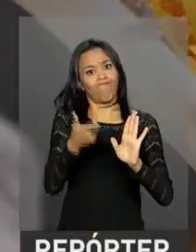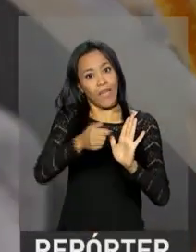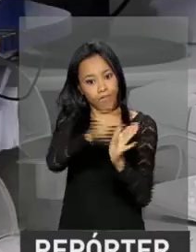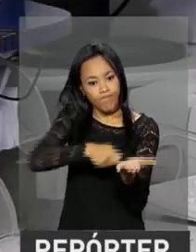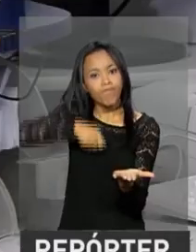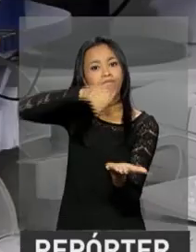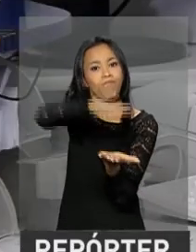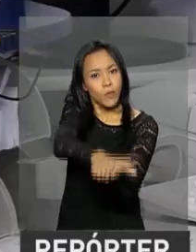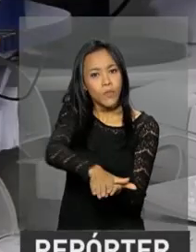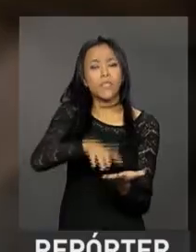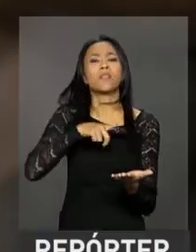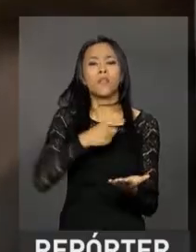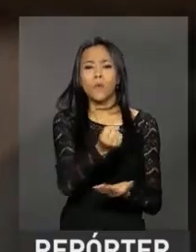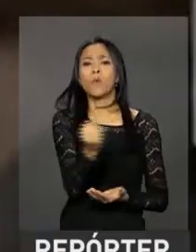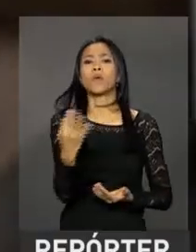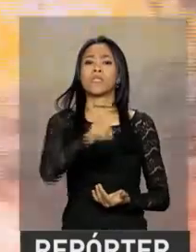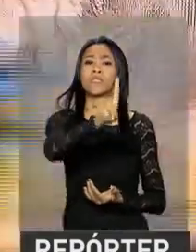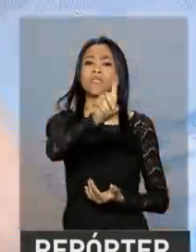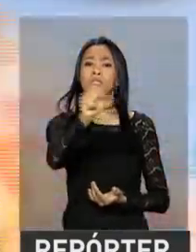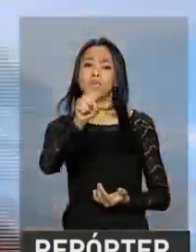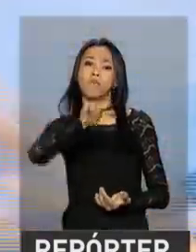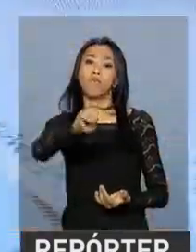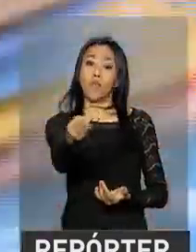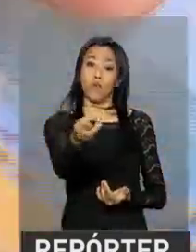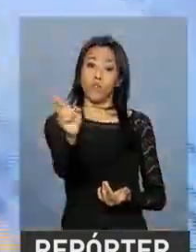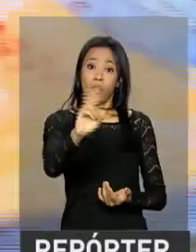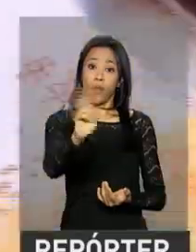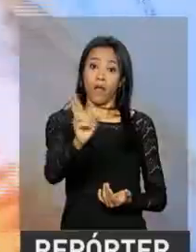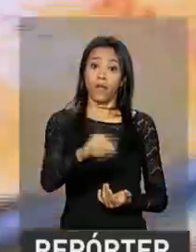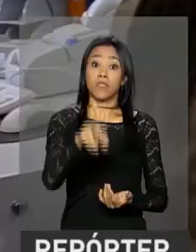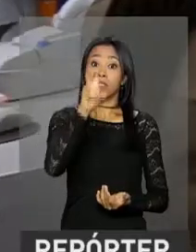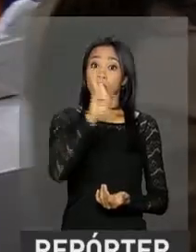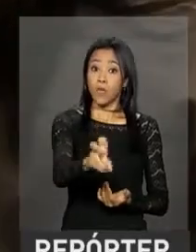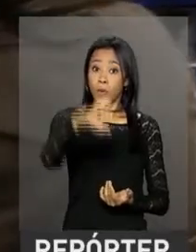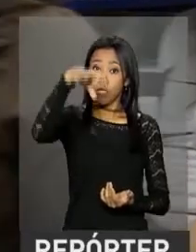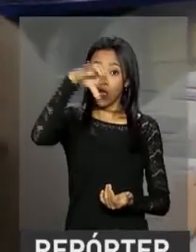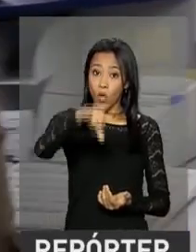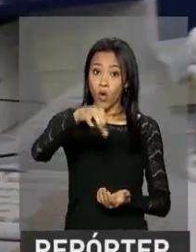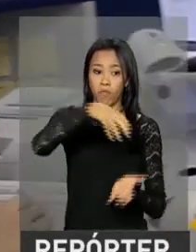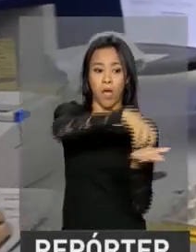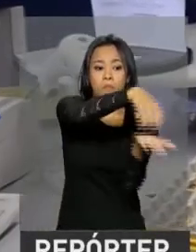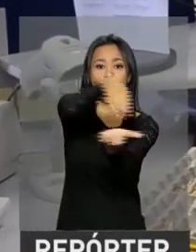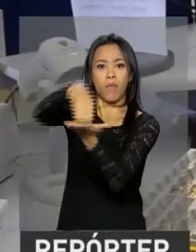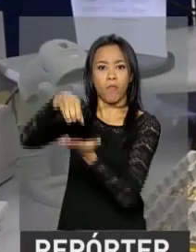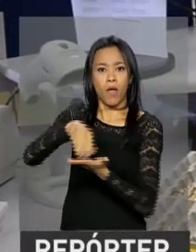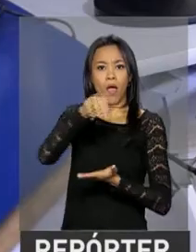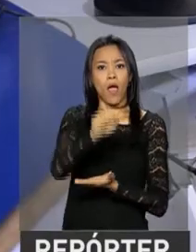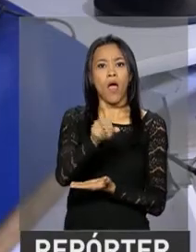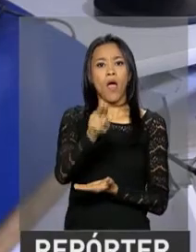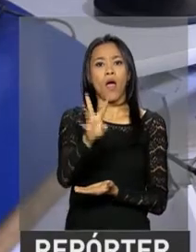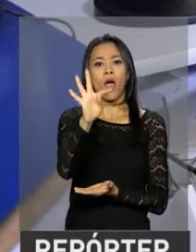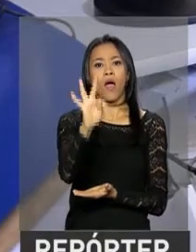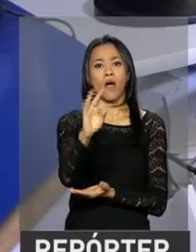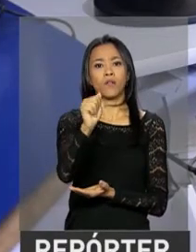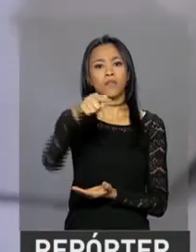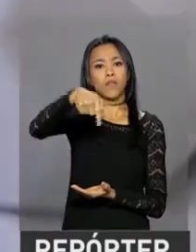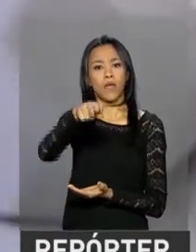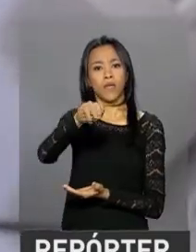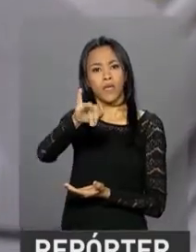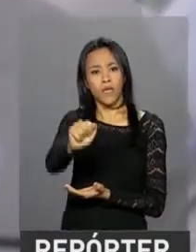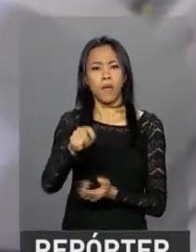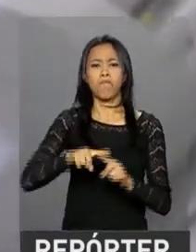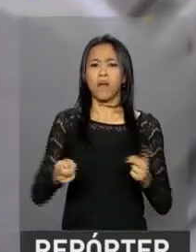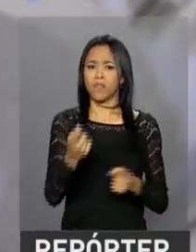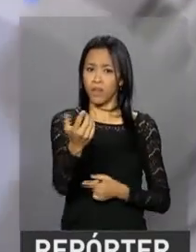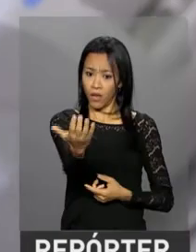cerca de 100 milhões de reais são devidos para 59 autarquias e fundações federais mas receber